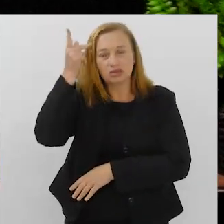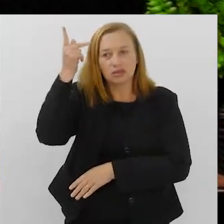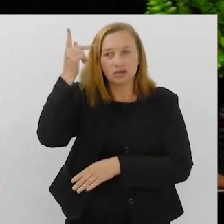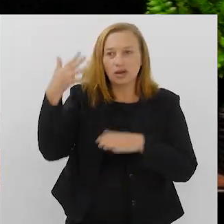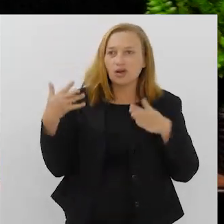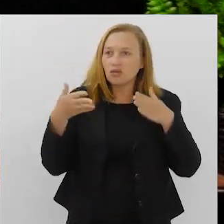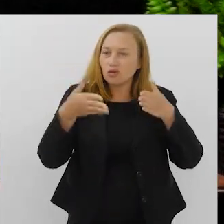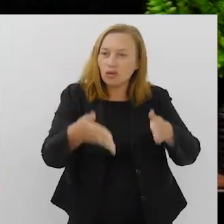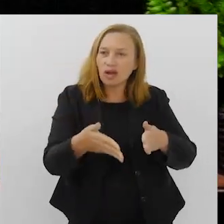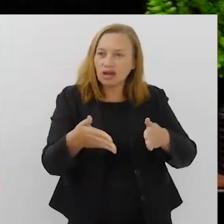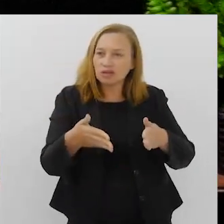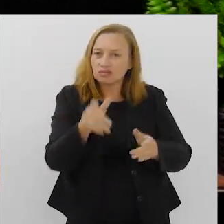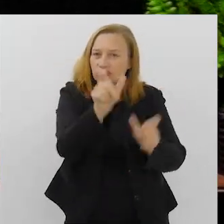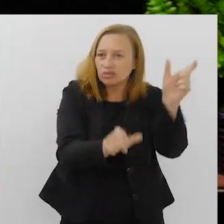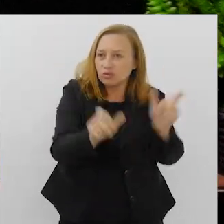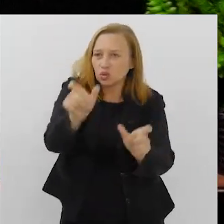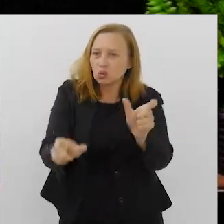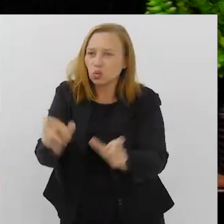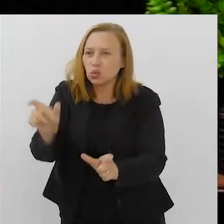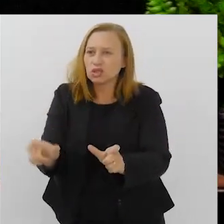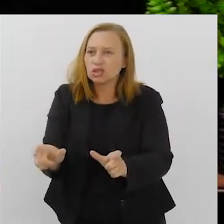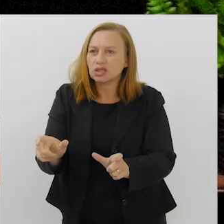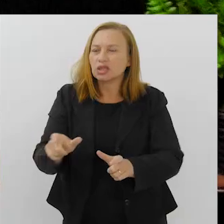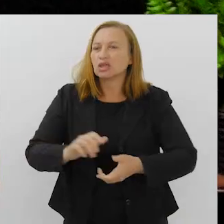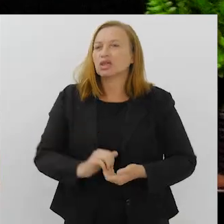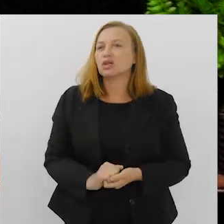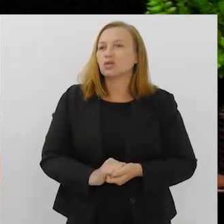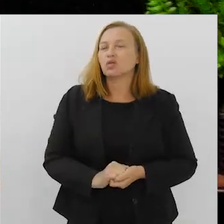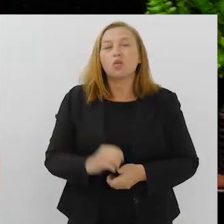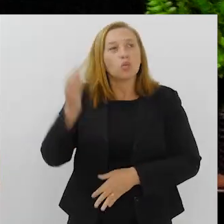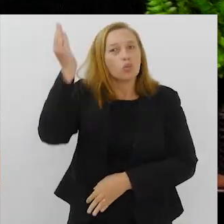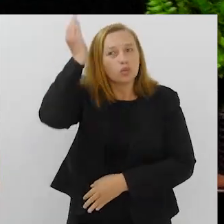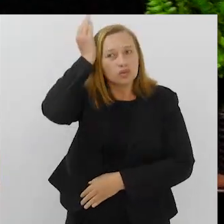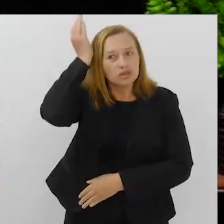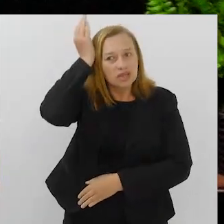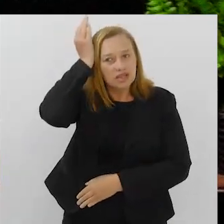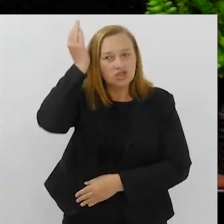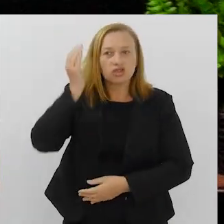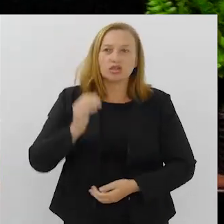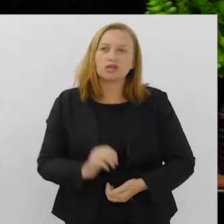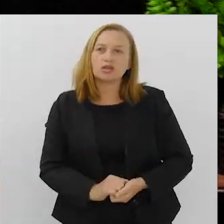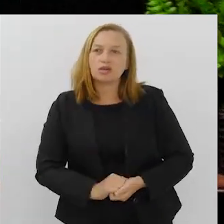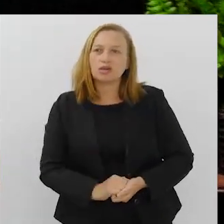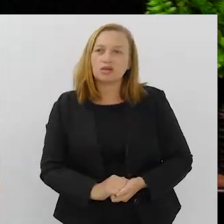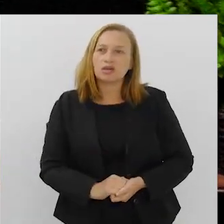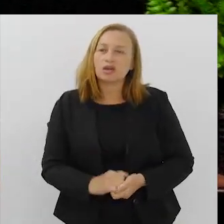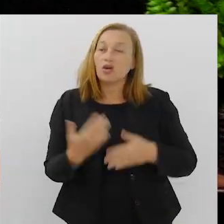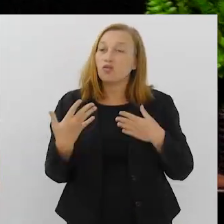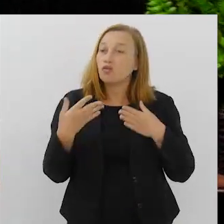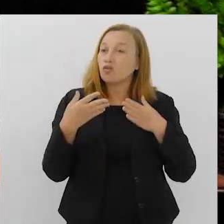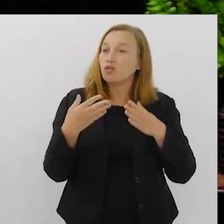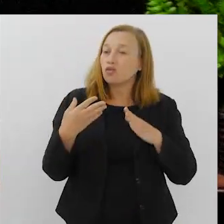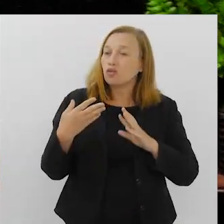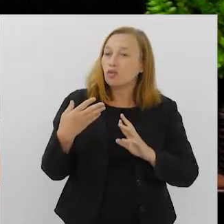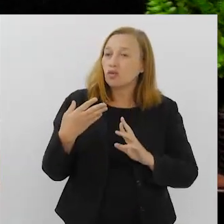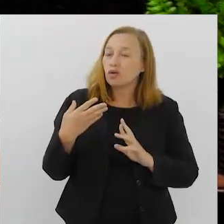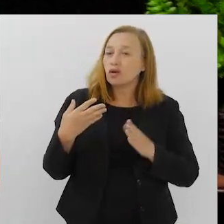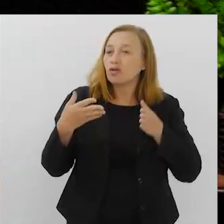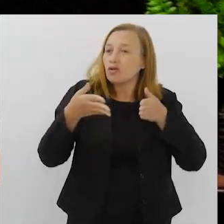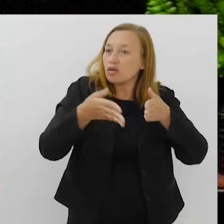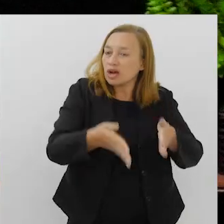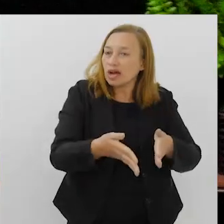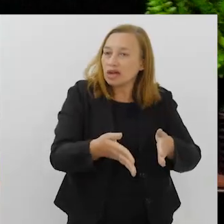era voltado para as pessoas que... com o SESC, né, ele é voltado para o